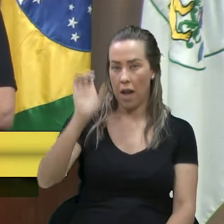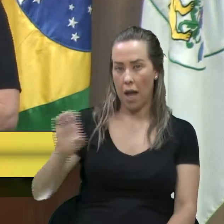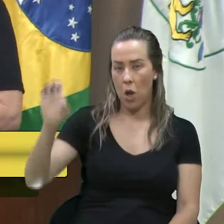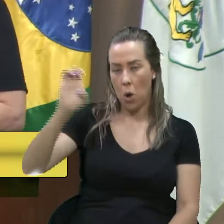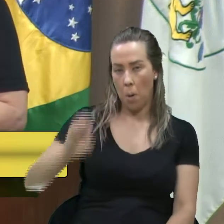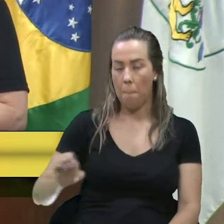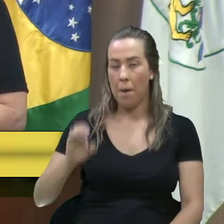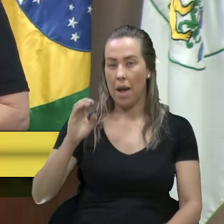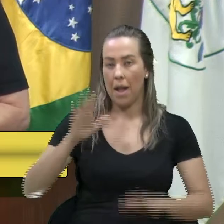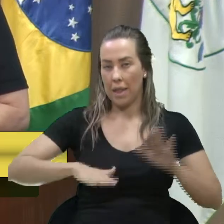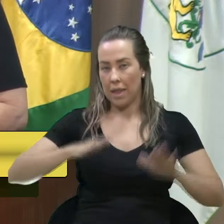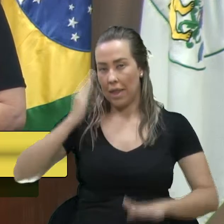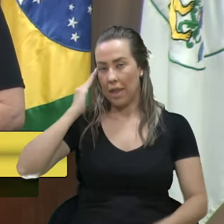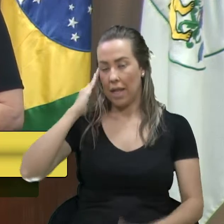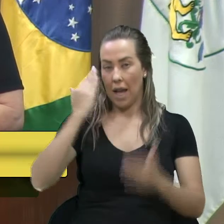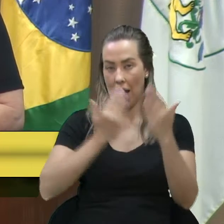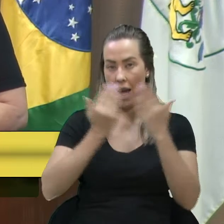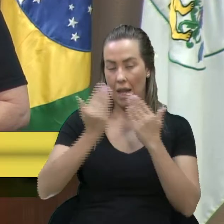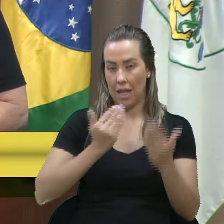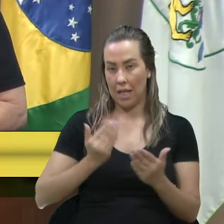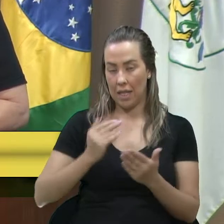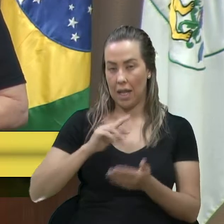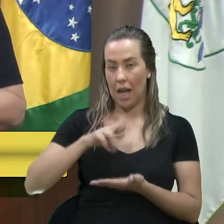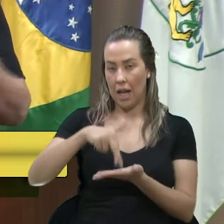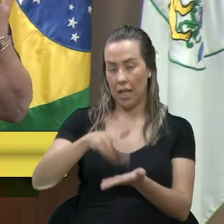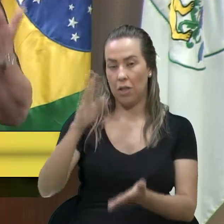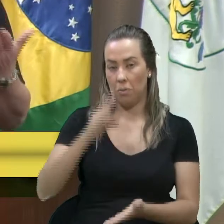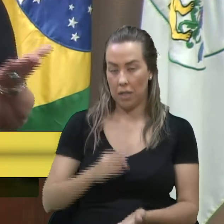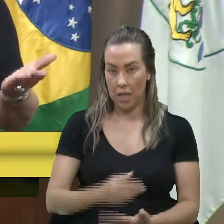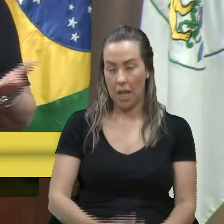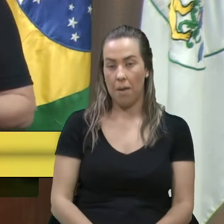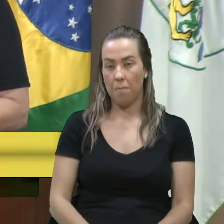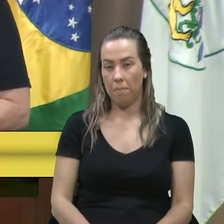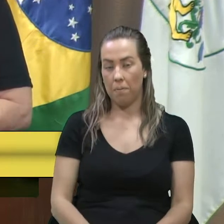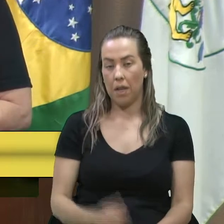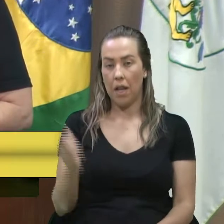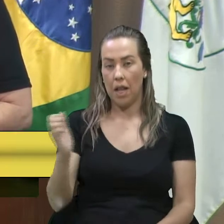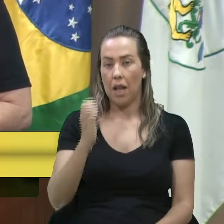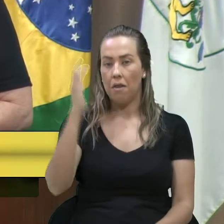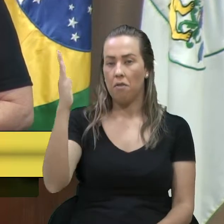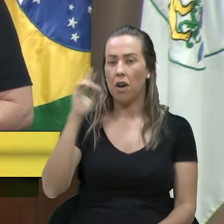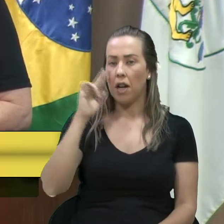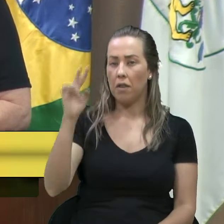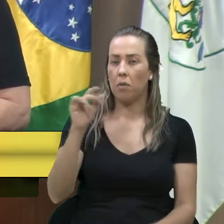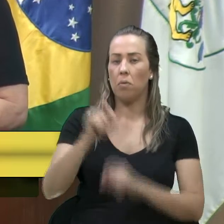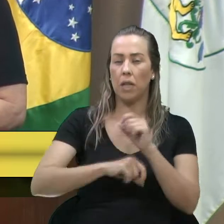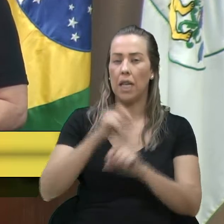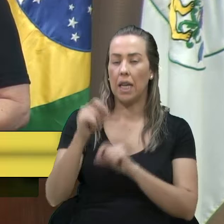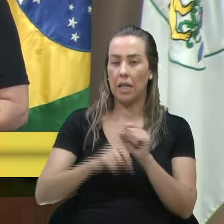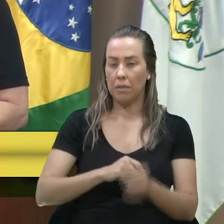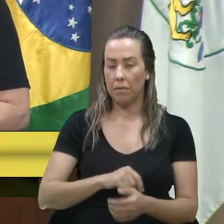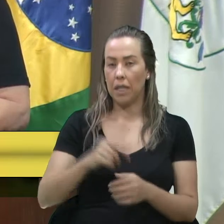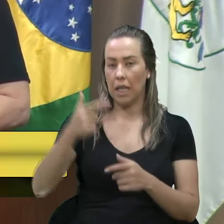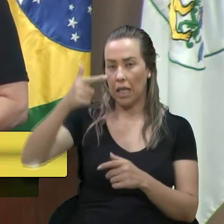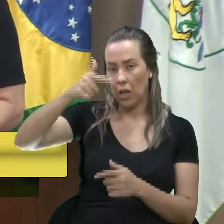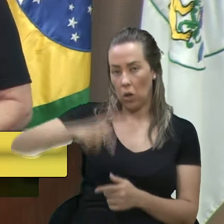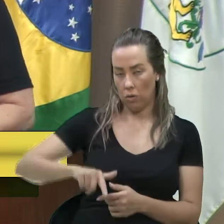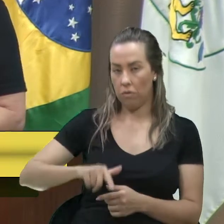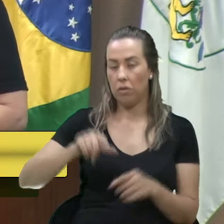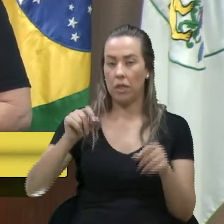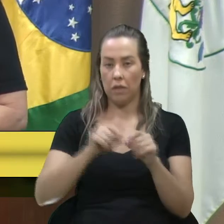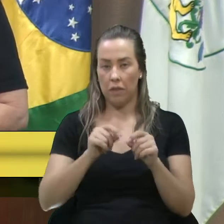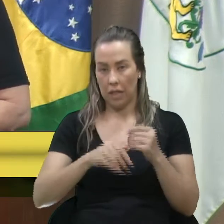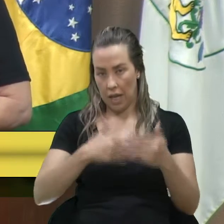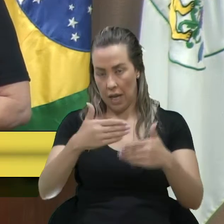Custa em analisar a realidade brasileira. A fórmula que se encontra para reforçar e reativar